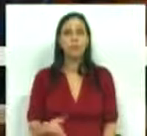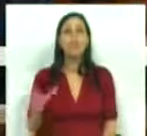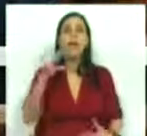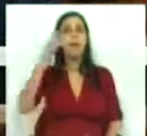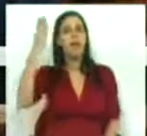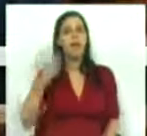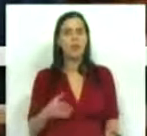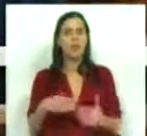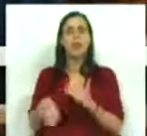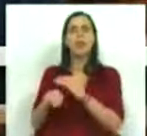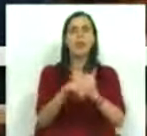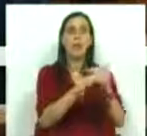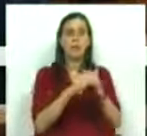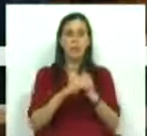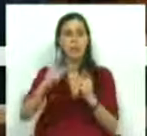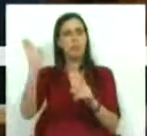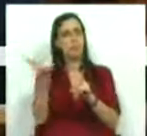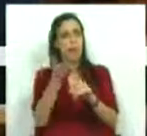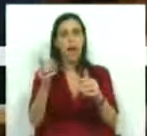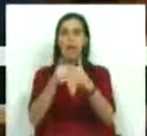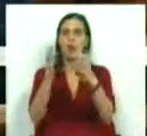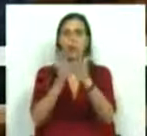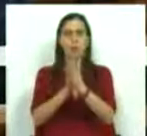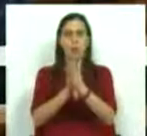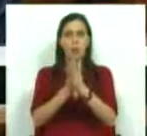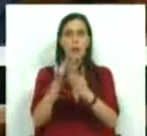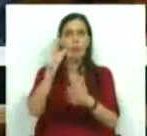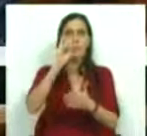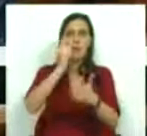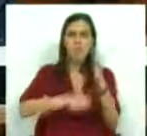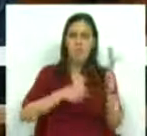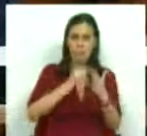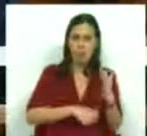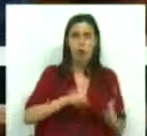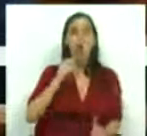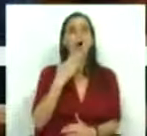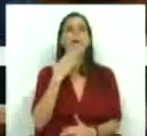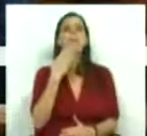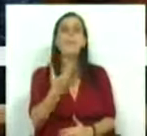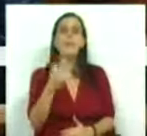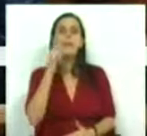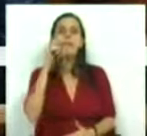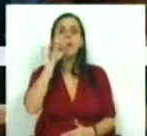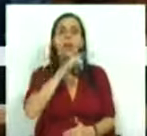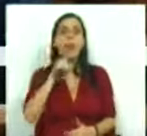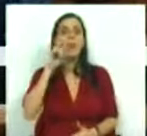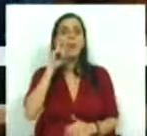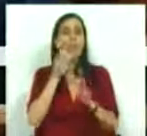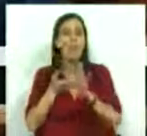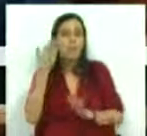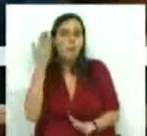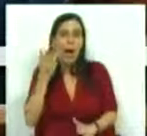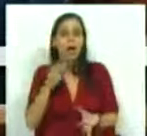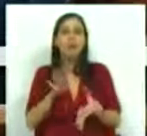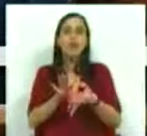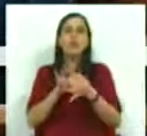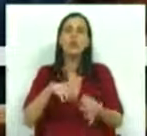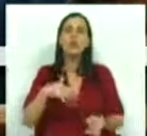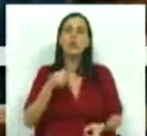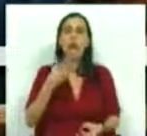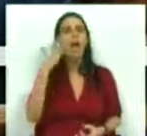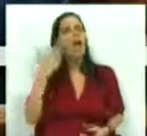Era mais justo e equitativo castigar todos com mais impostos ou pedir àqueles que têm mais segurança uma